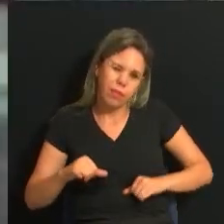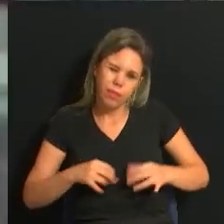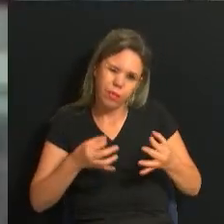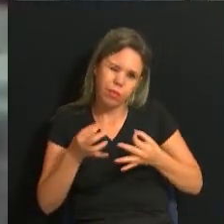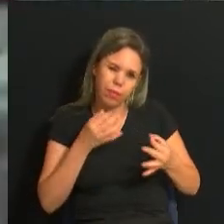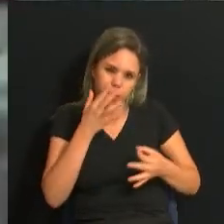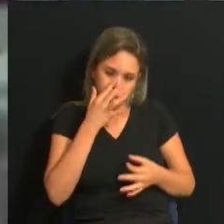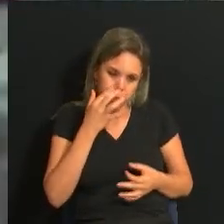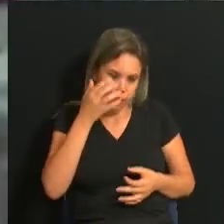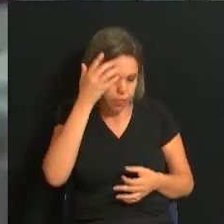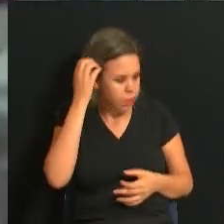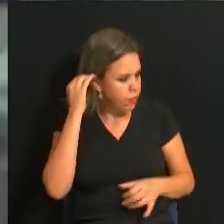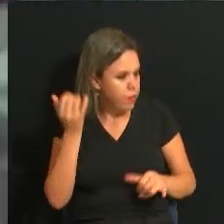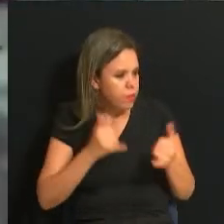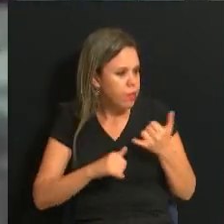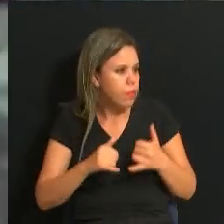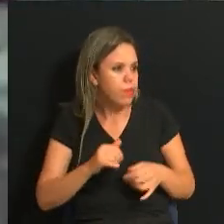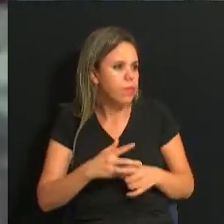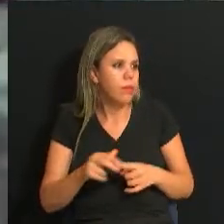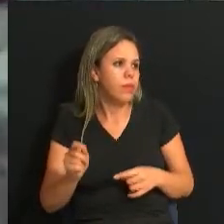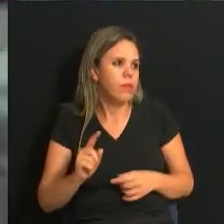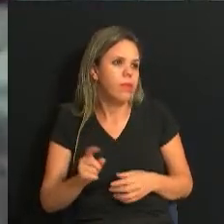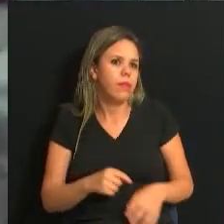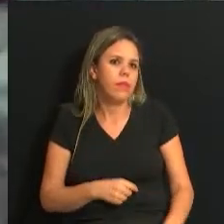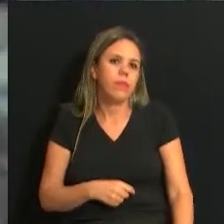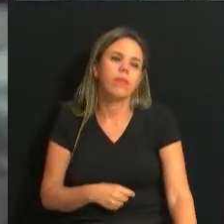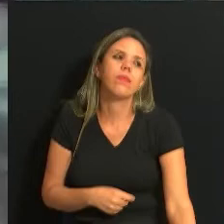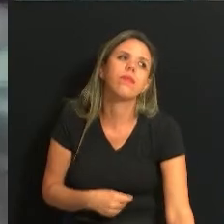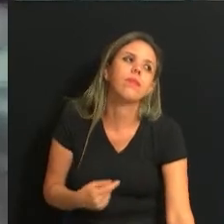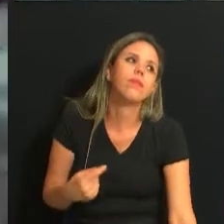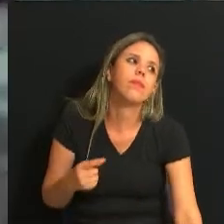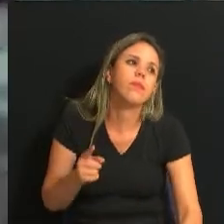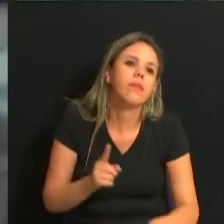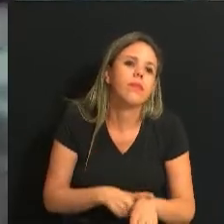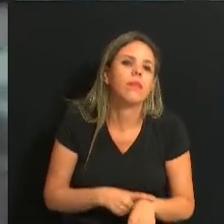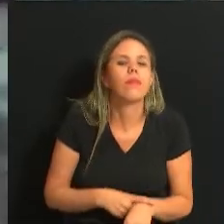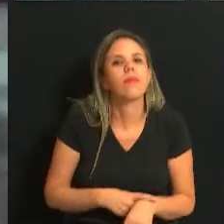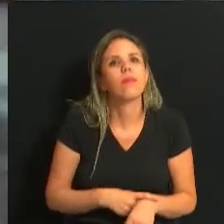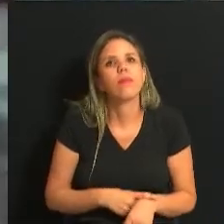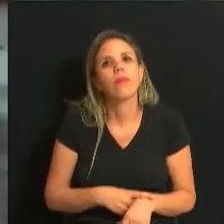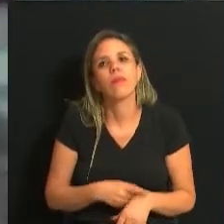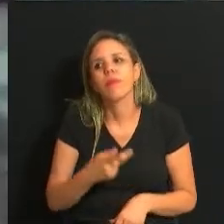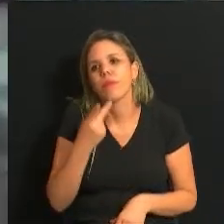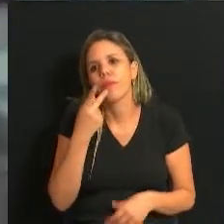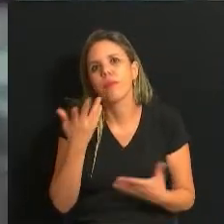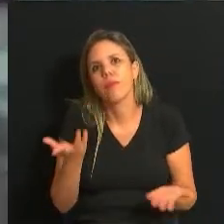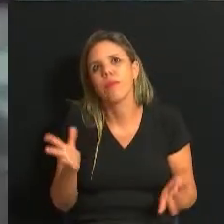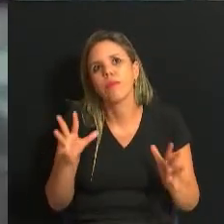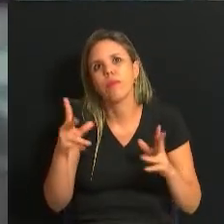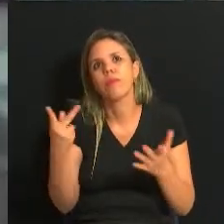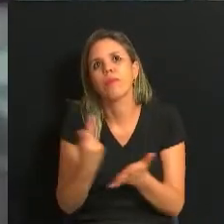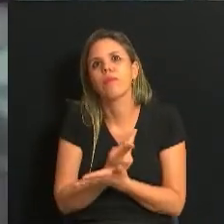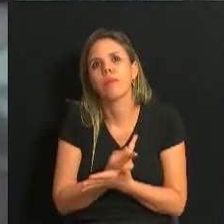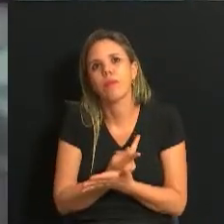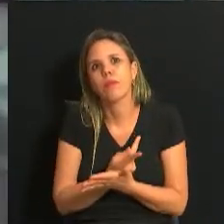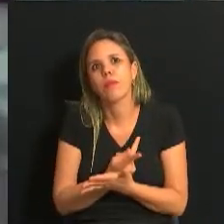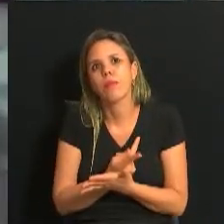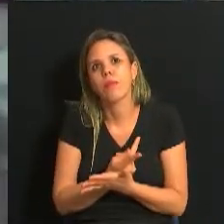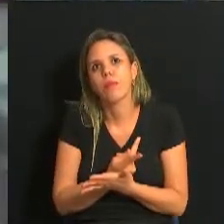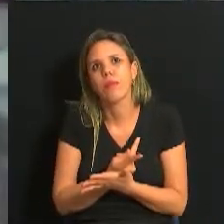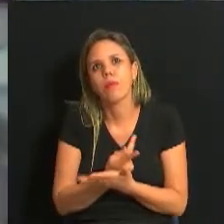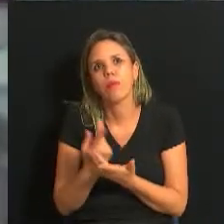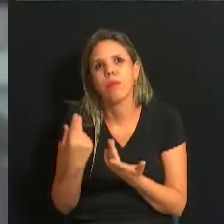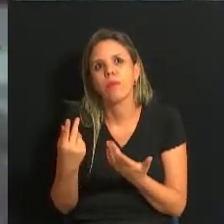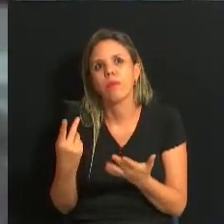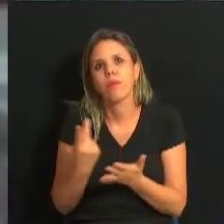tenho energia para sair do lugar. A partir do momento em que eu integro isso, eu falo assim, olha, todo mundo erra, todo mundo é